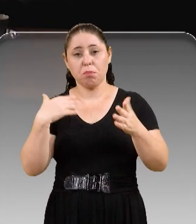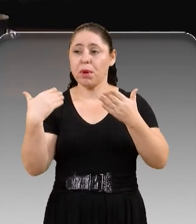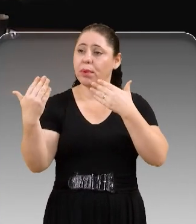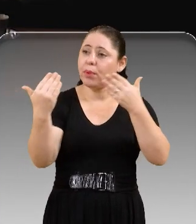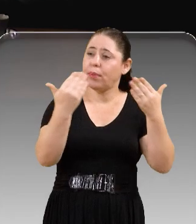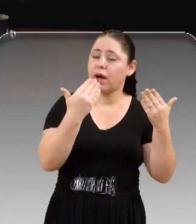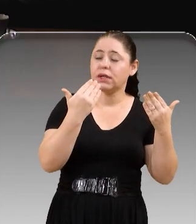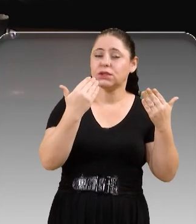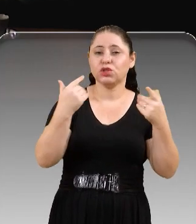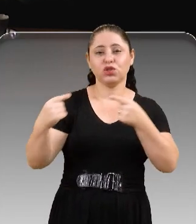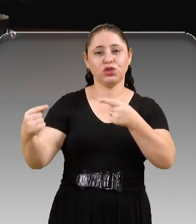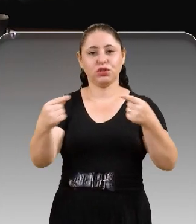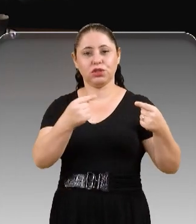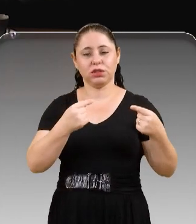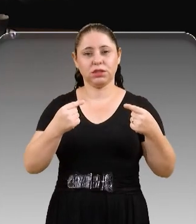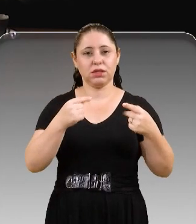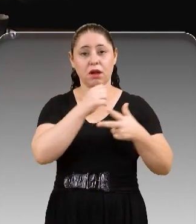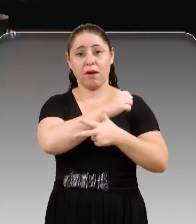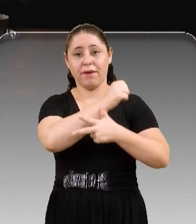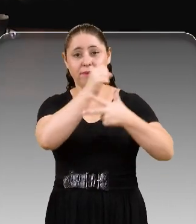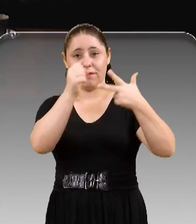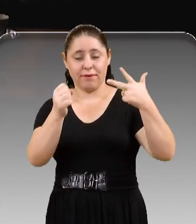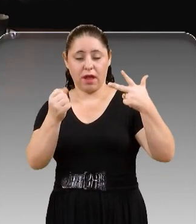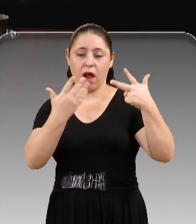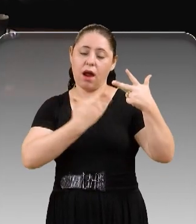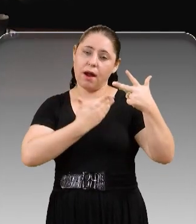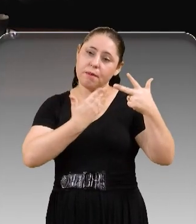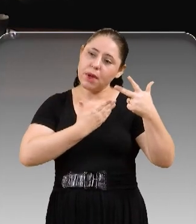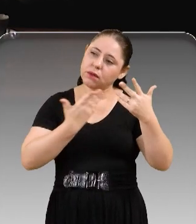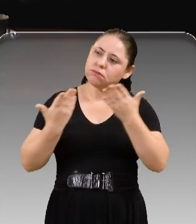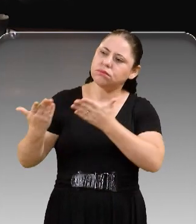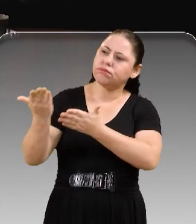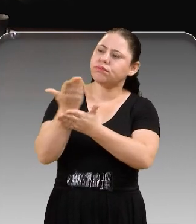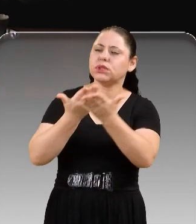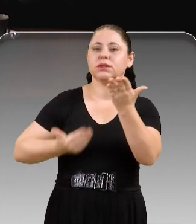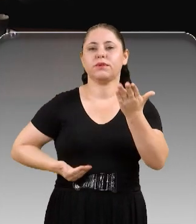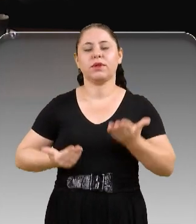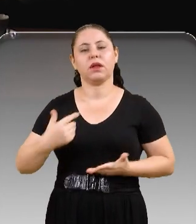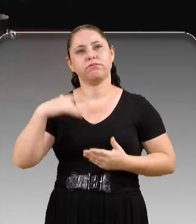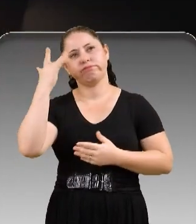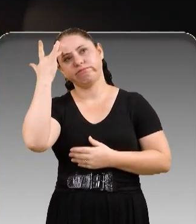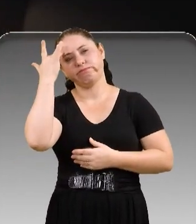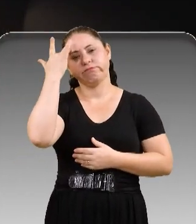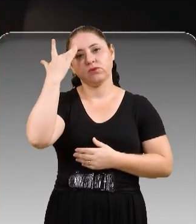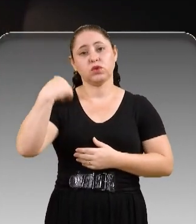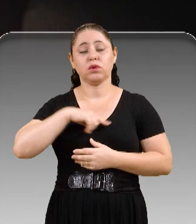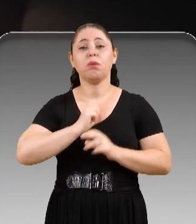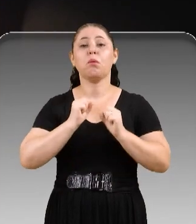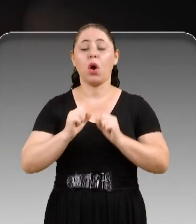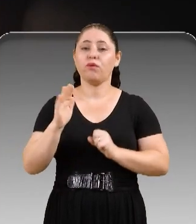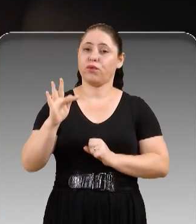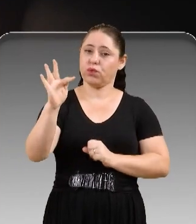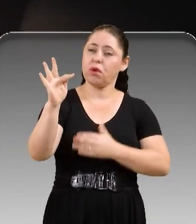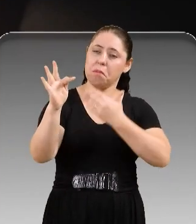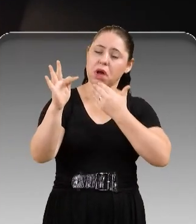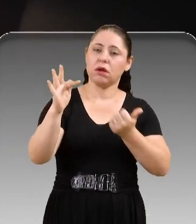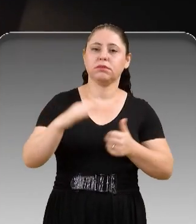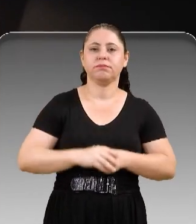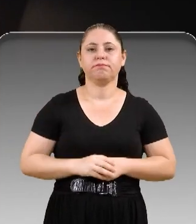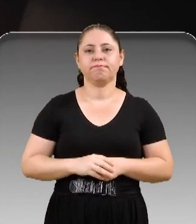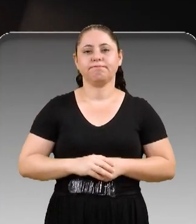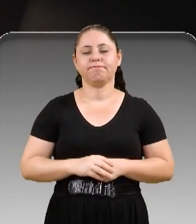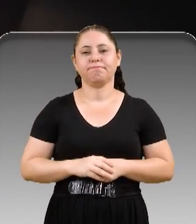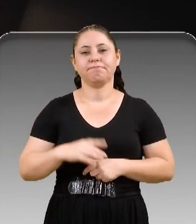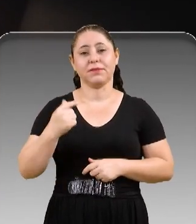vamos dizer assim, conversações, com diálogo entre os poderes, entre os colegas, entre os servidores, eu penso que a gente possa levar isso